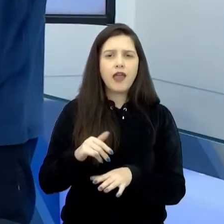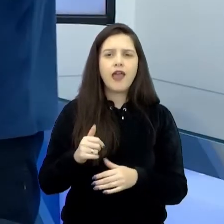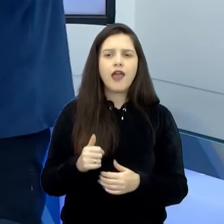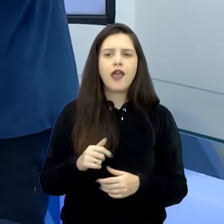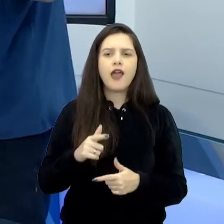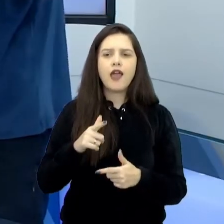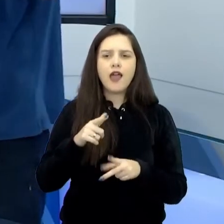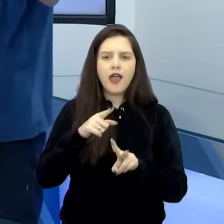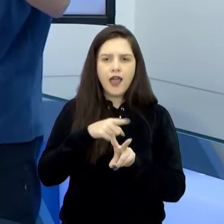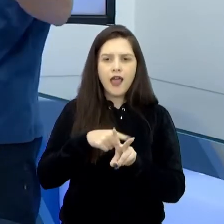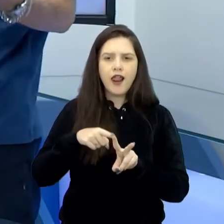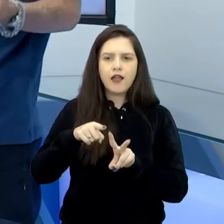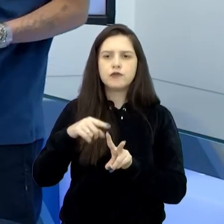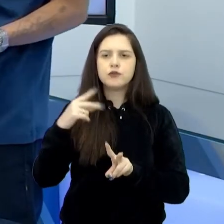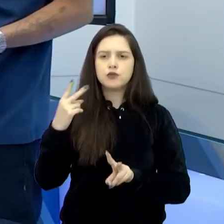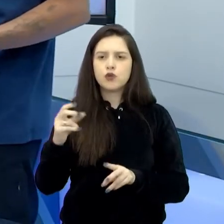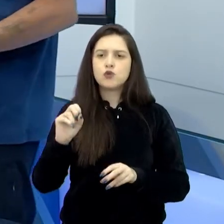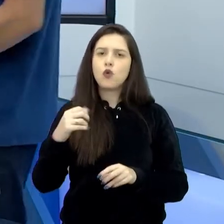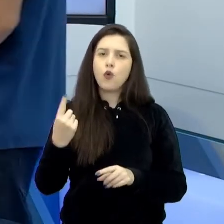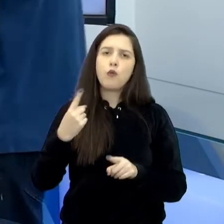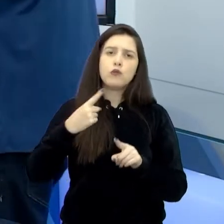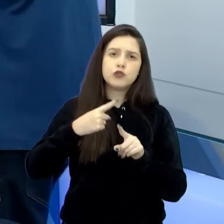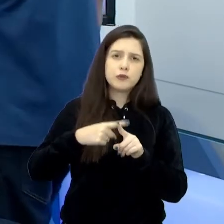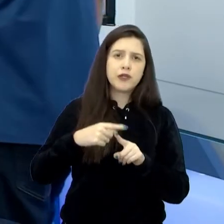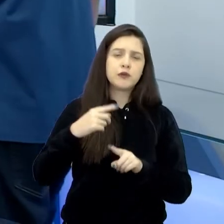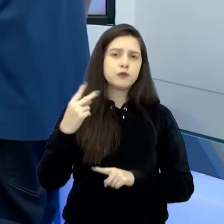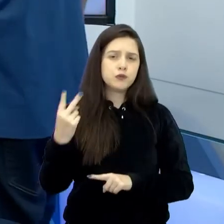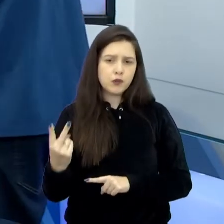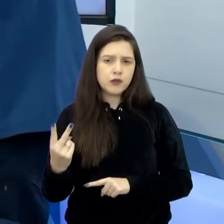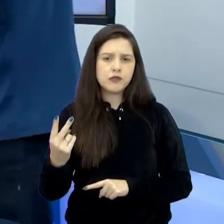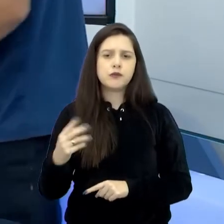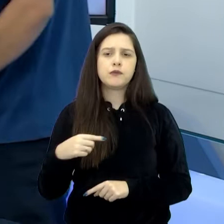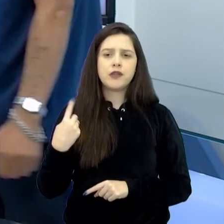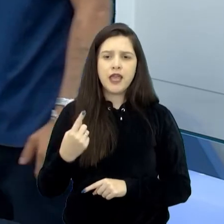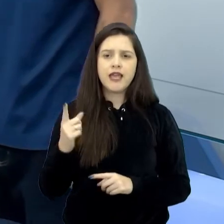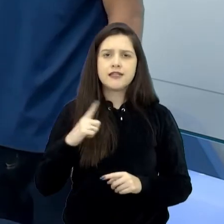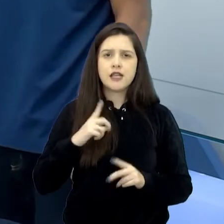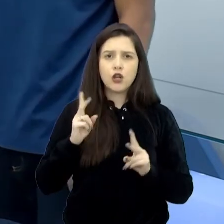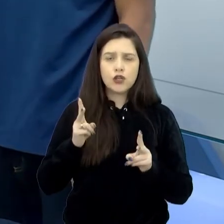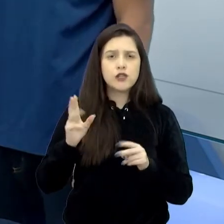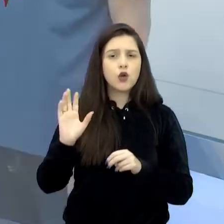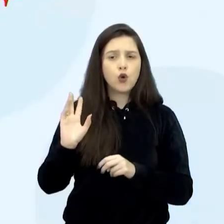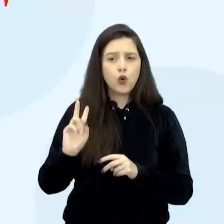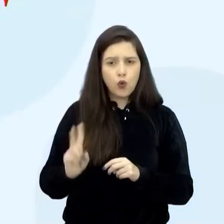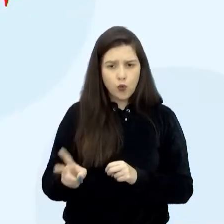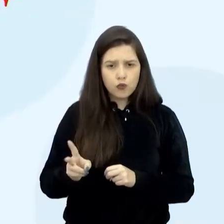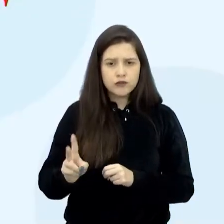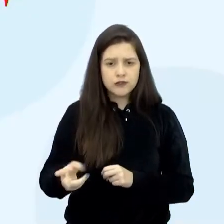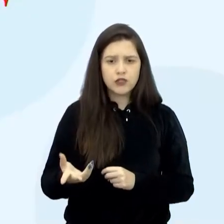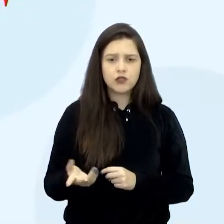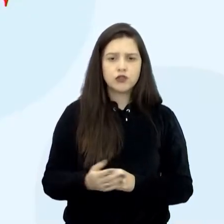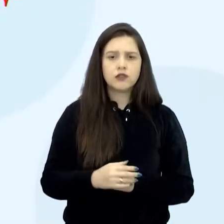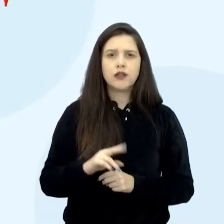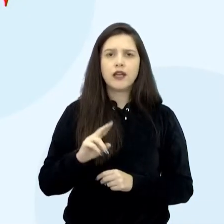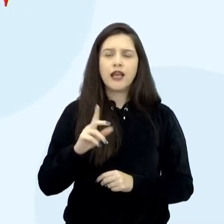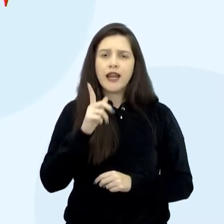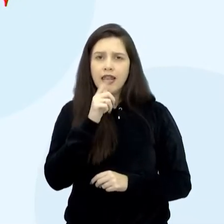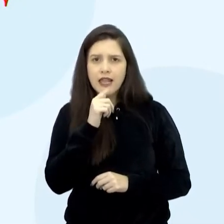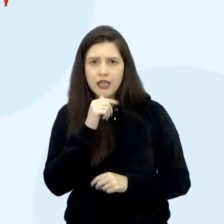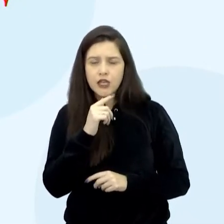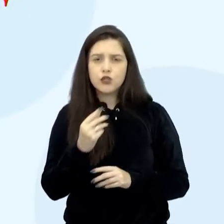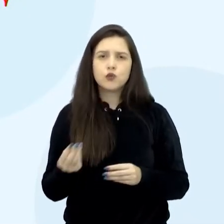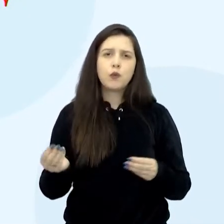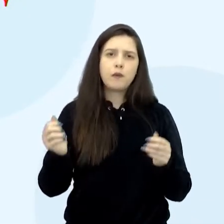1, dividido por 1 e multiplicado por 1. Certo? Então, essa é a nossa constante de equilíbrio para a produção do